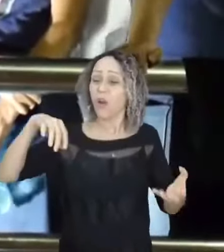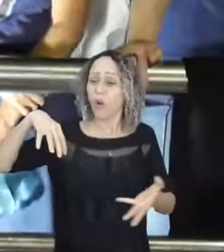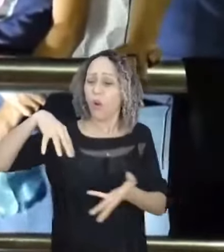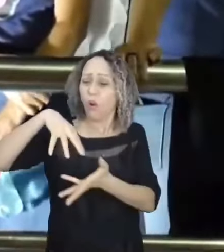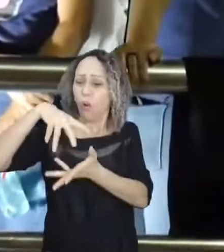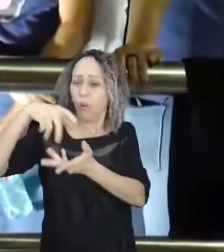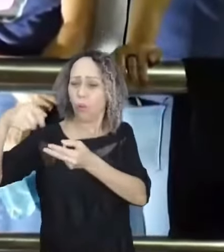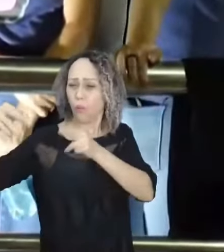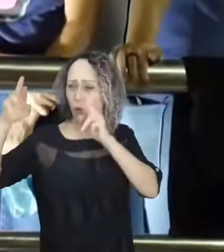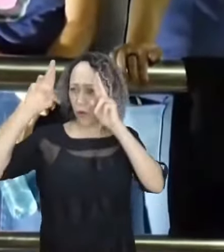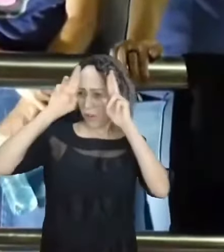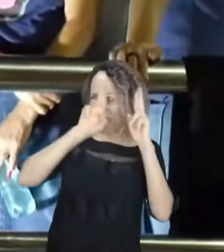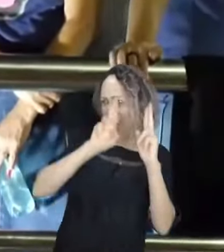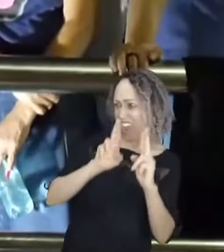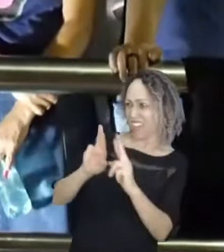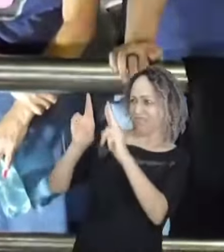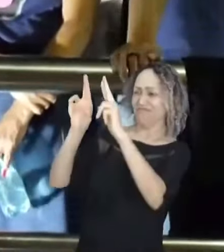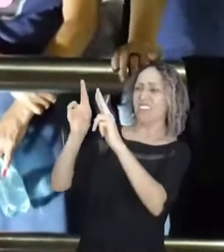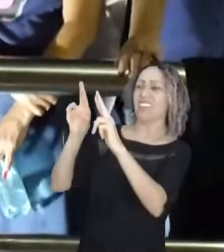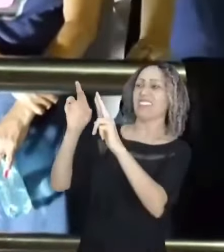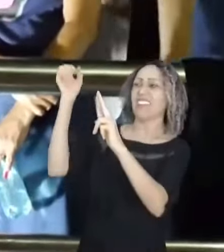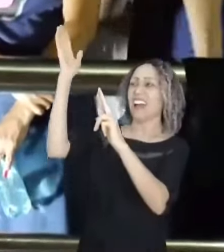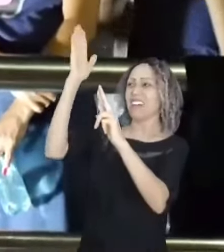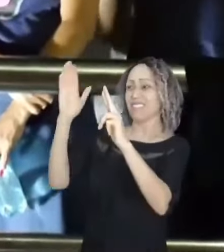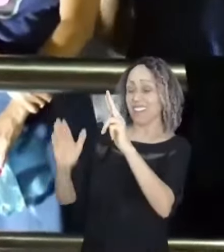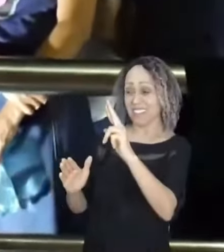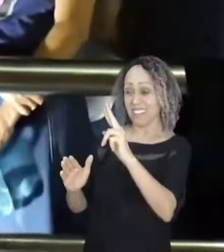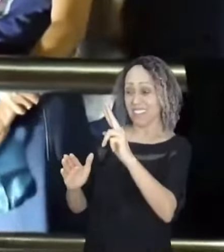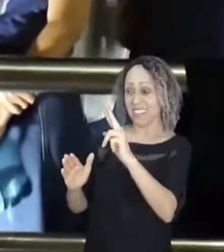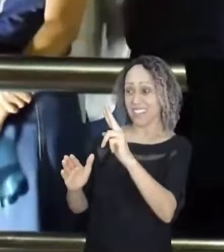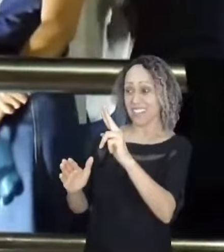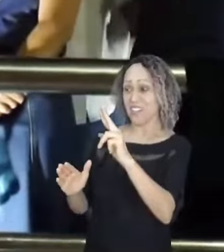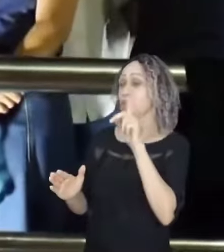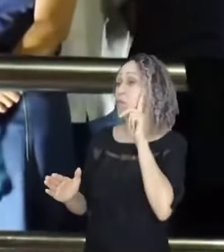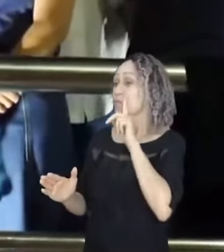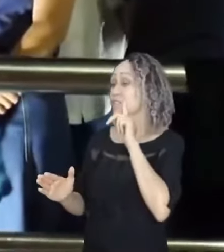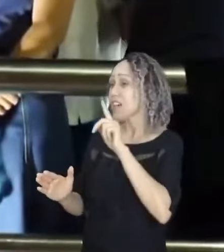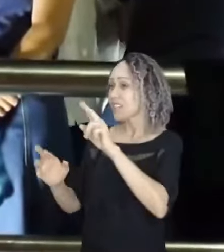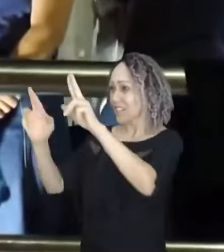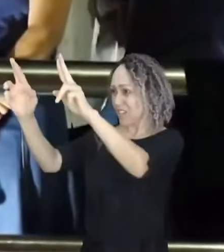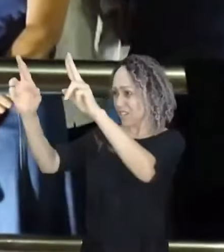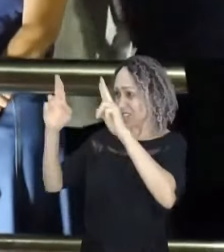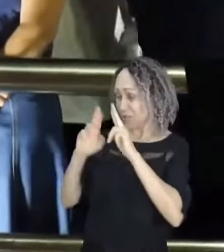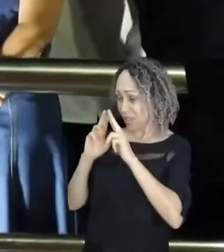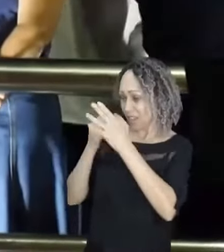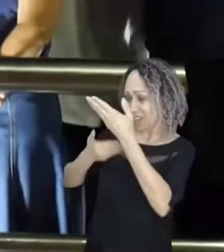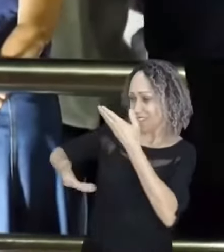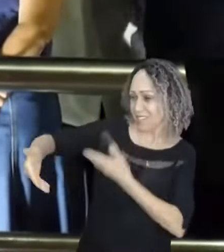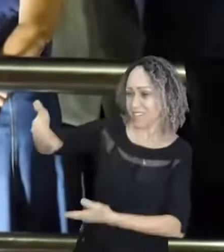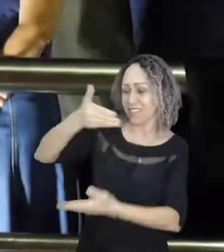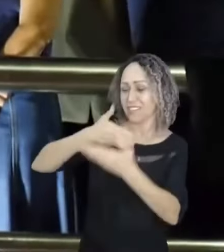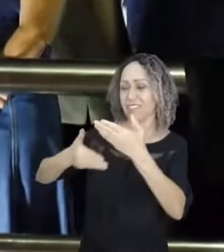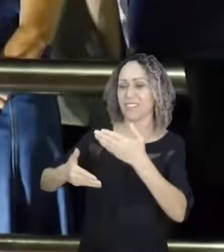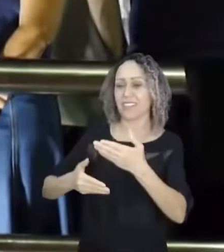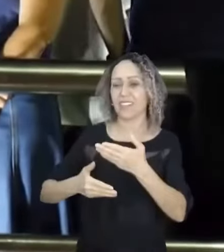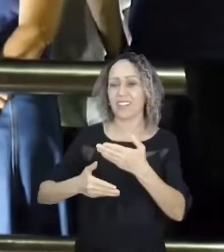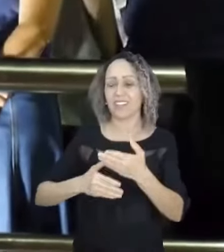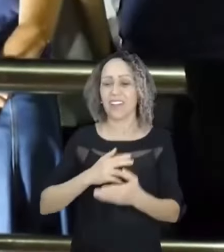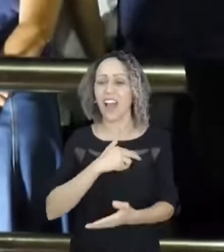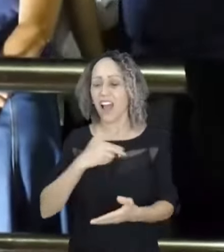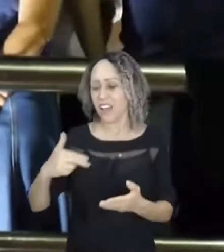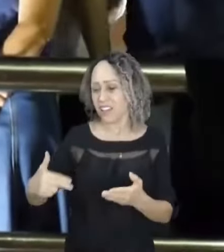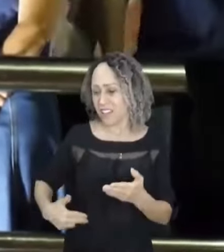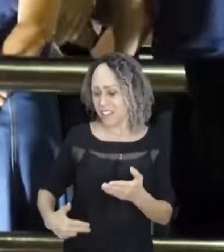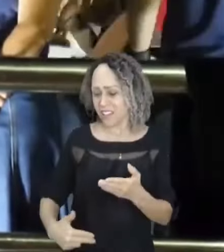Os Estados Unidos vão nos respeitar e nós vamos respeitar eles. A China vai nos respeitar e nós vamos respeitar a